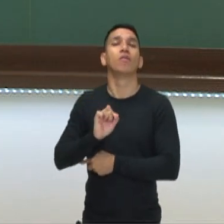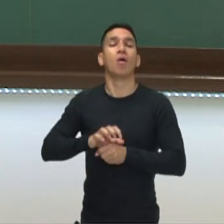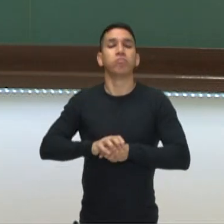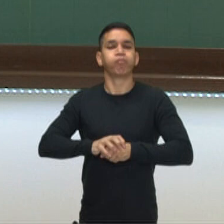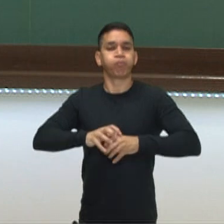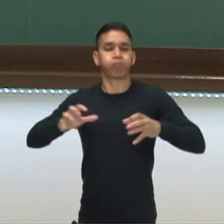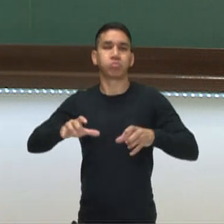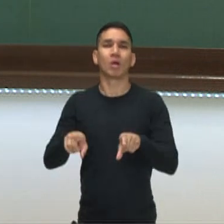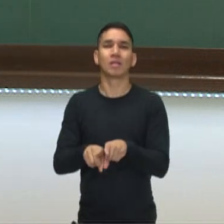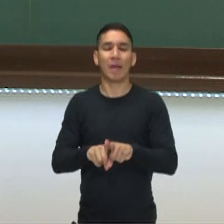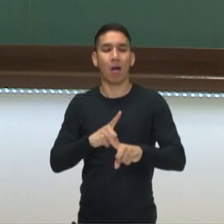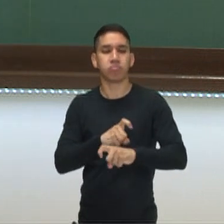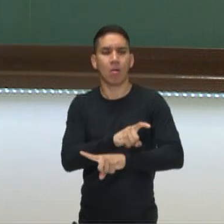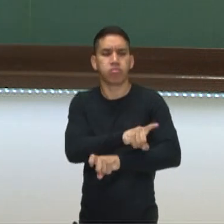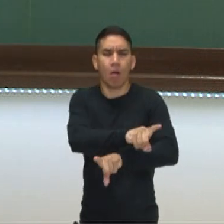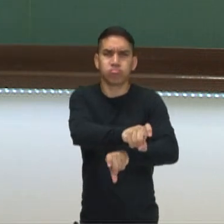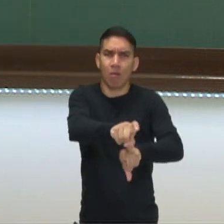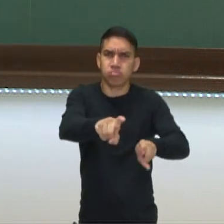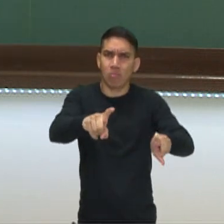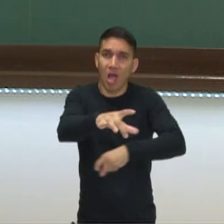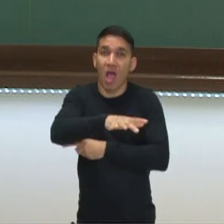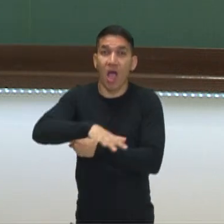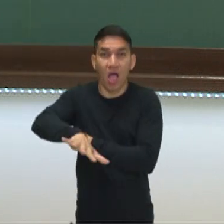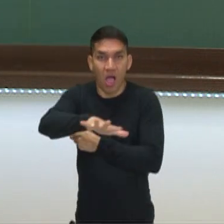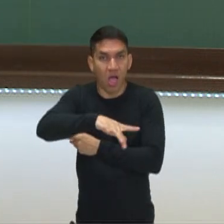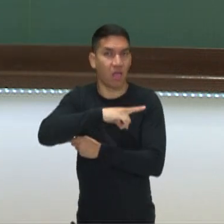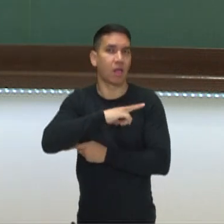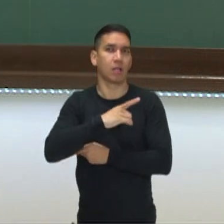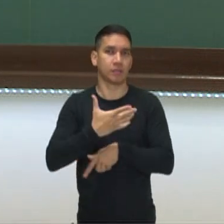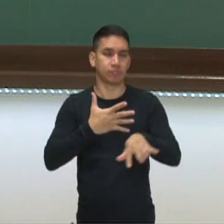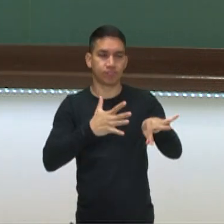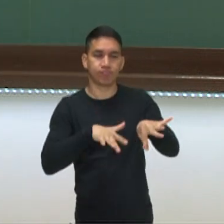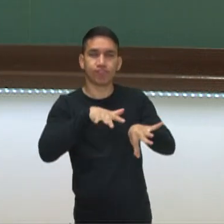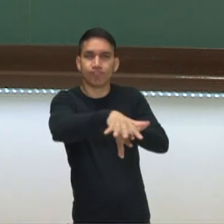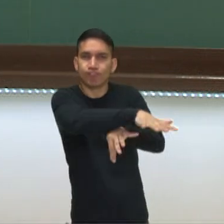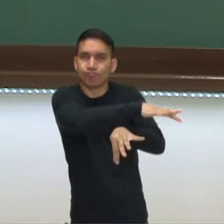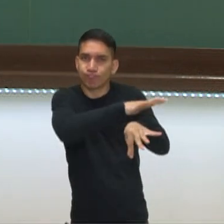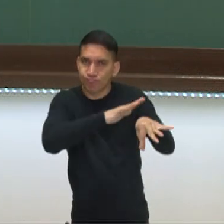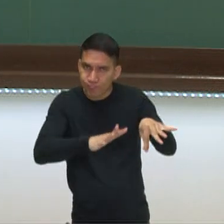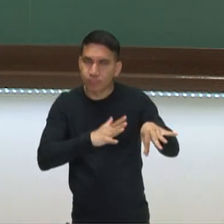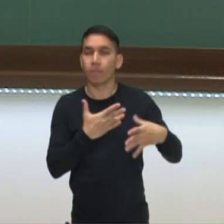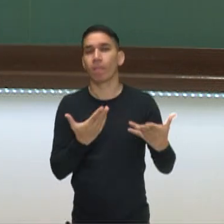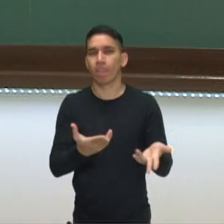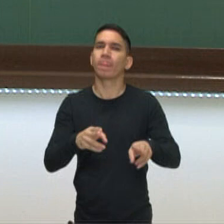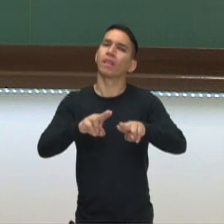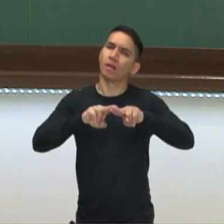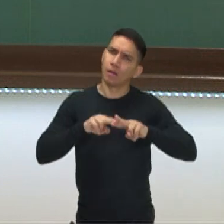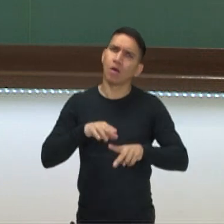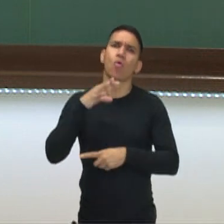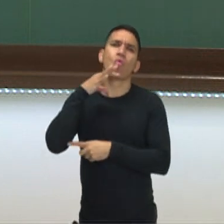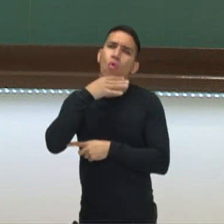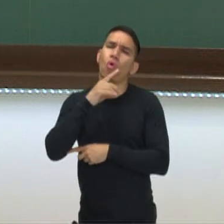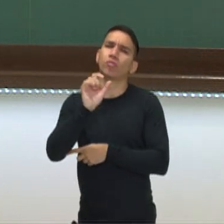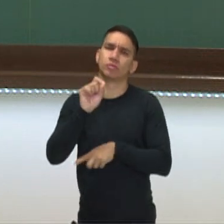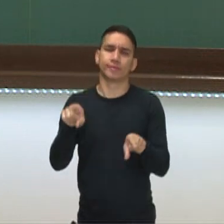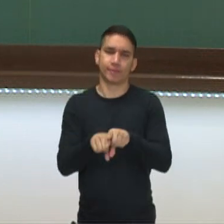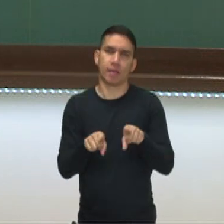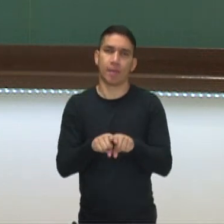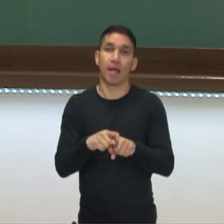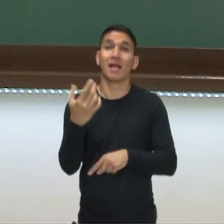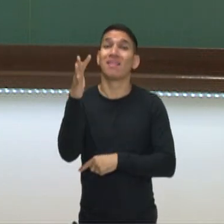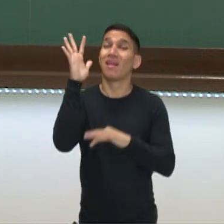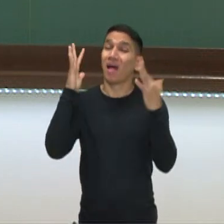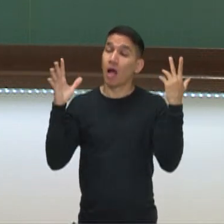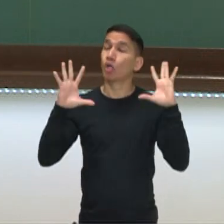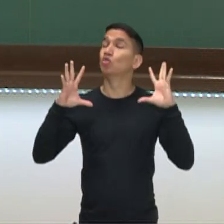proliferação de bactérias, de fungos ali naquele ambiente, tá? E claro, na natureza tudo é perfeito, no